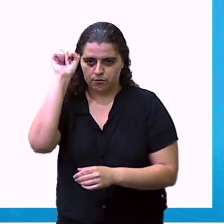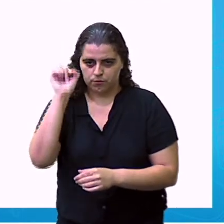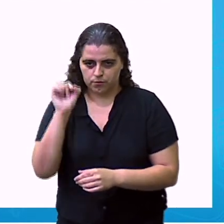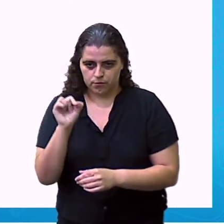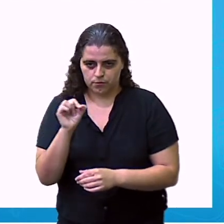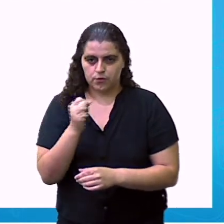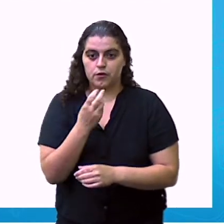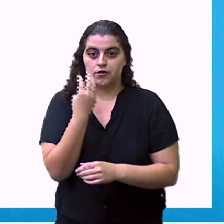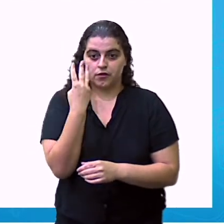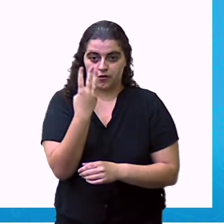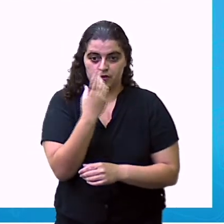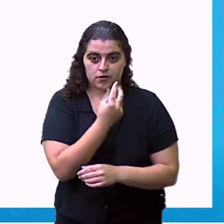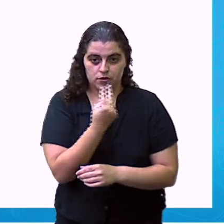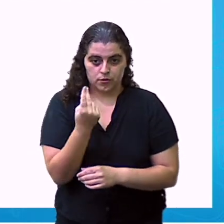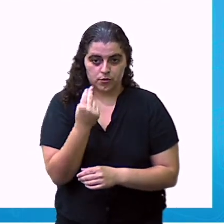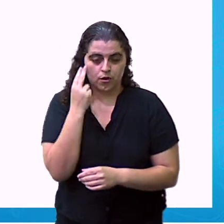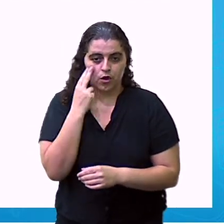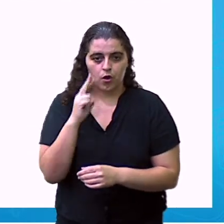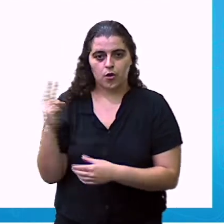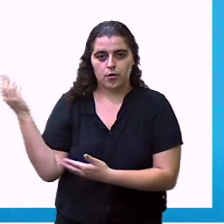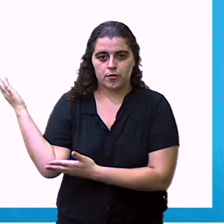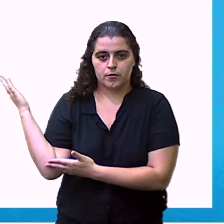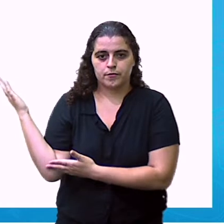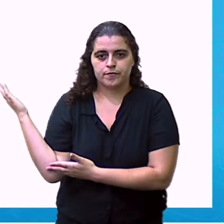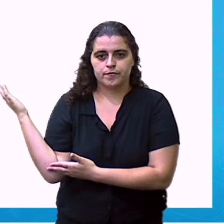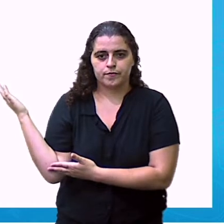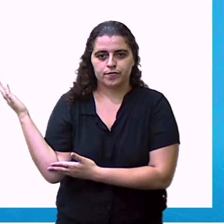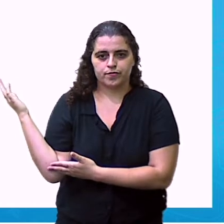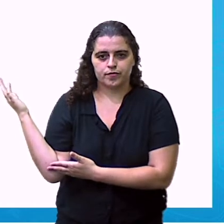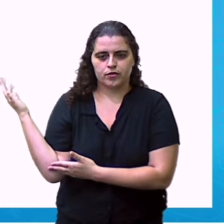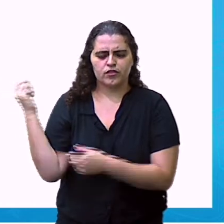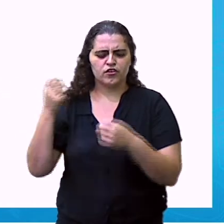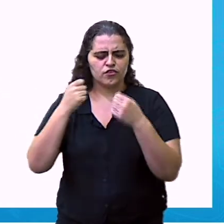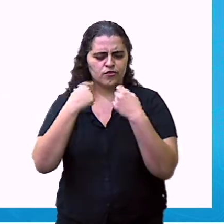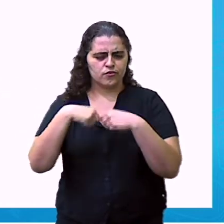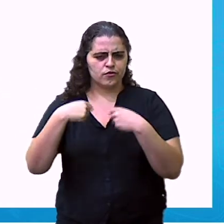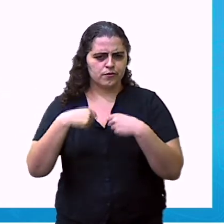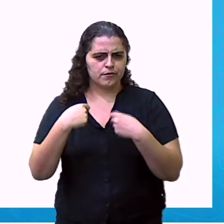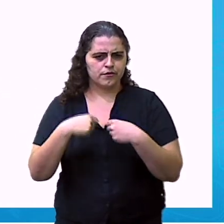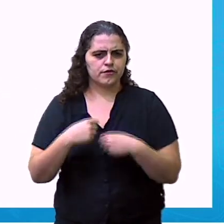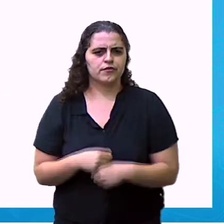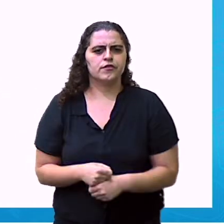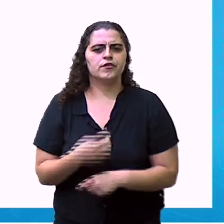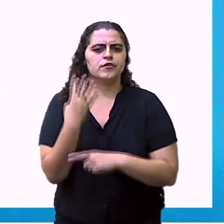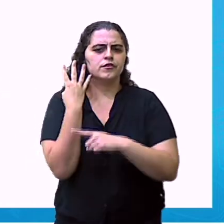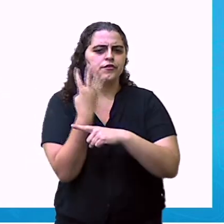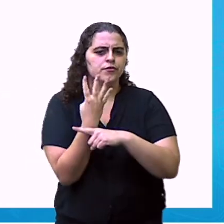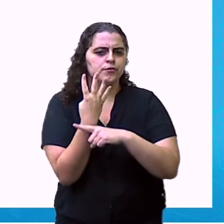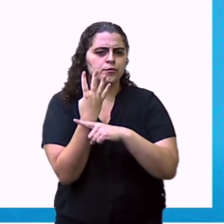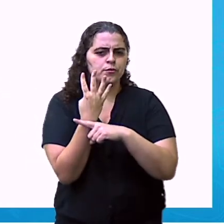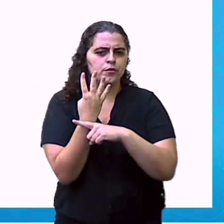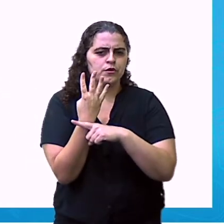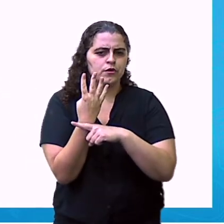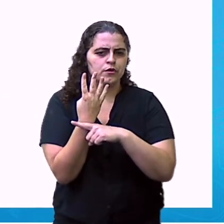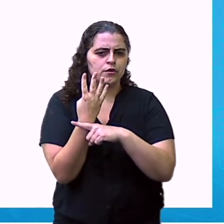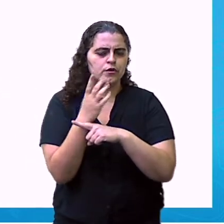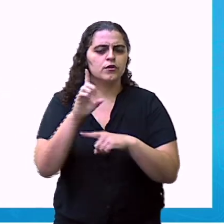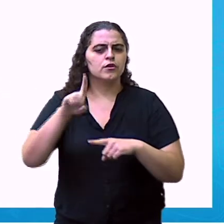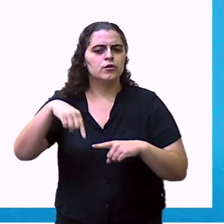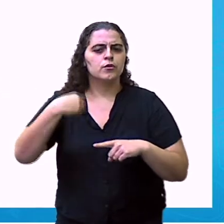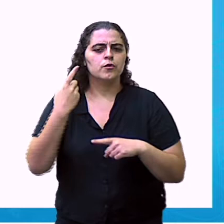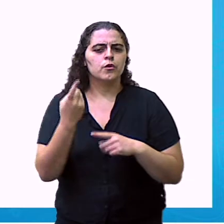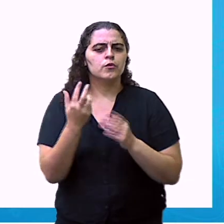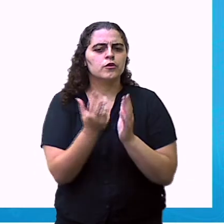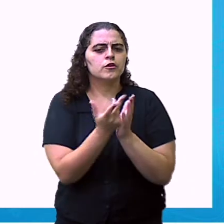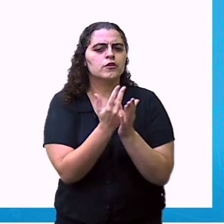agora a outra parte desta fração. Se nós precisamos, então, de utilizar 4, nesta figura